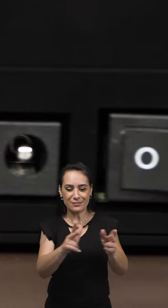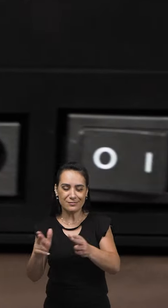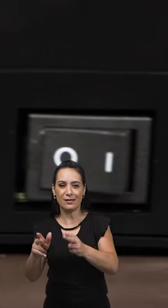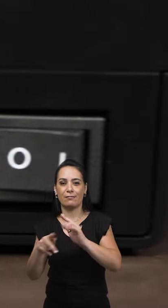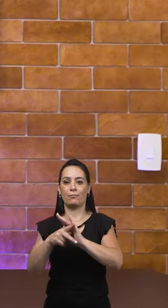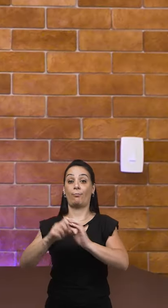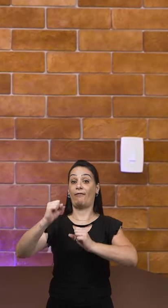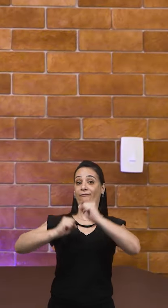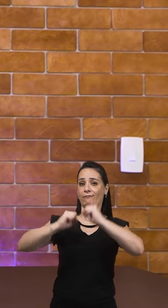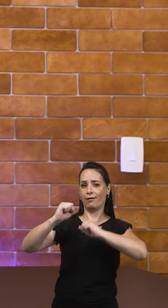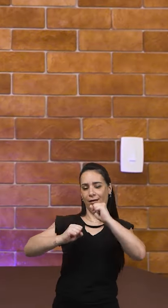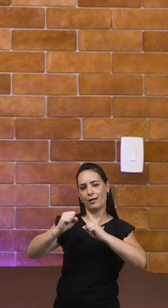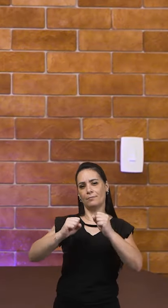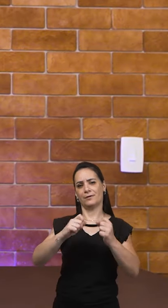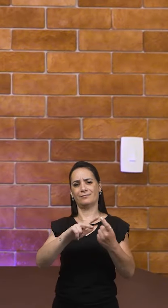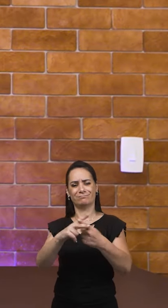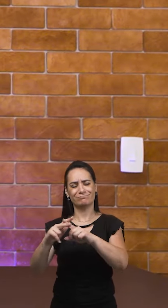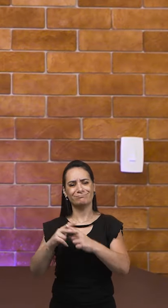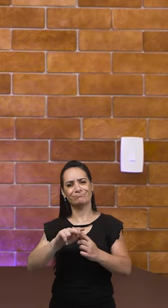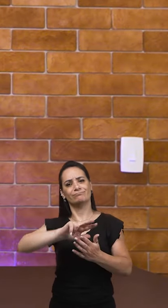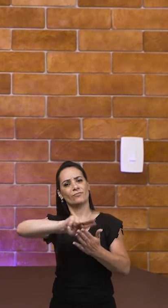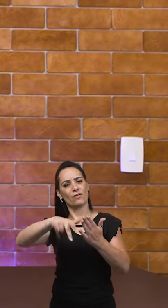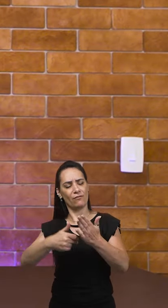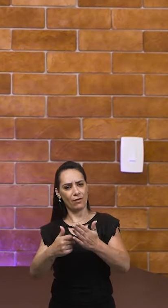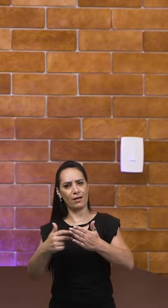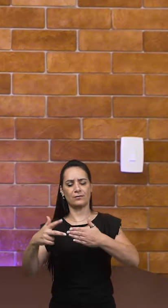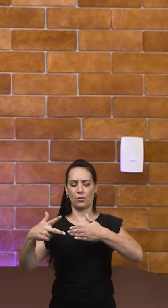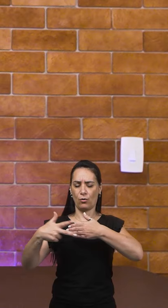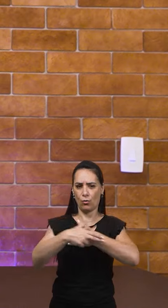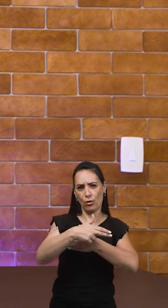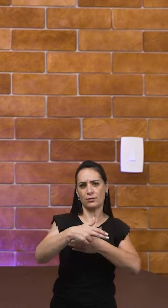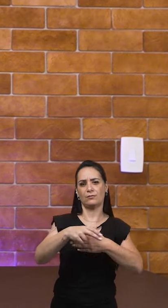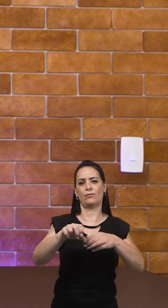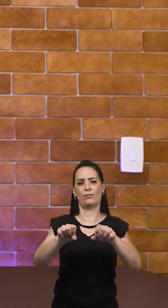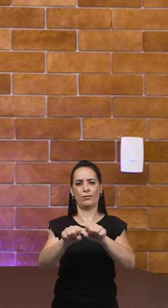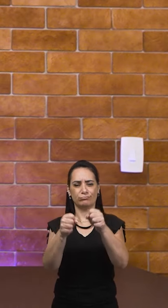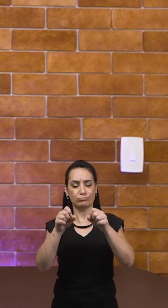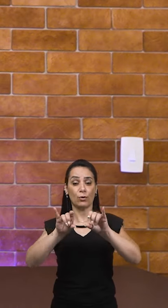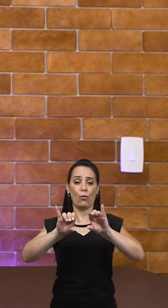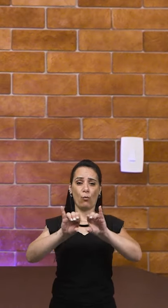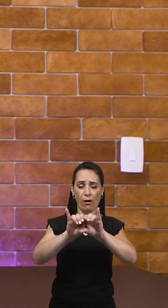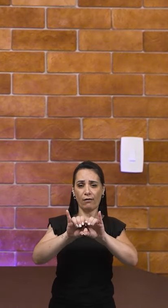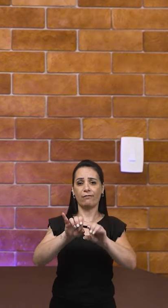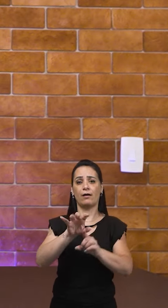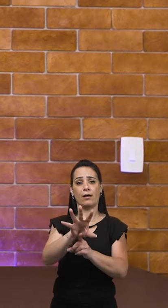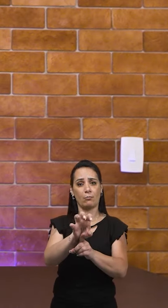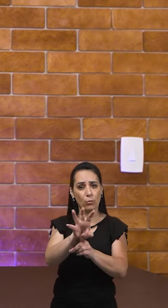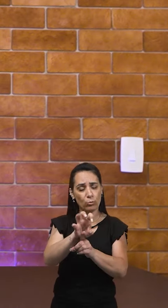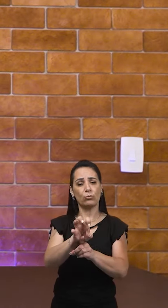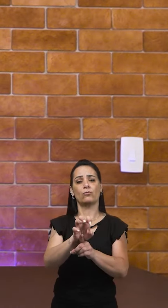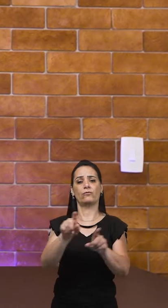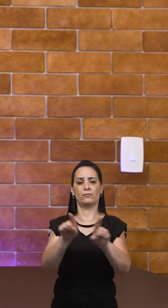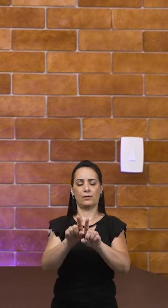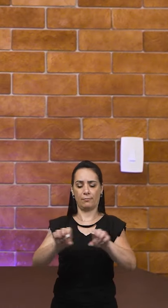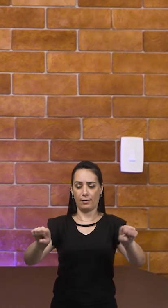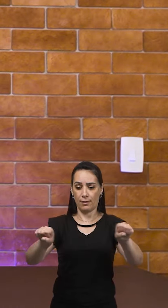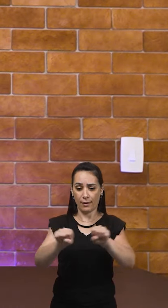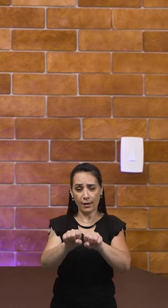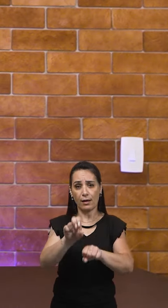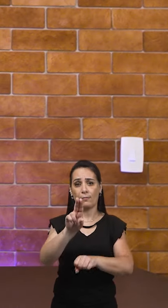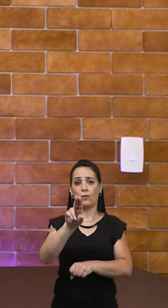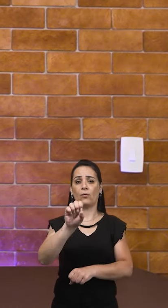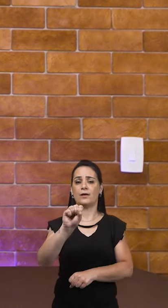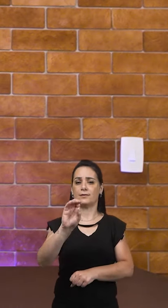de fábrica, e é compatível com uma série de acessórios como cortadores, descascadores, módulo Wi-Fi, Bluetooth e